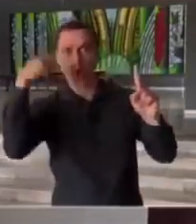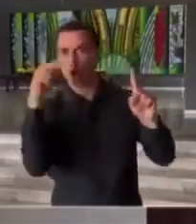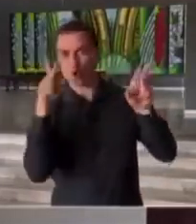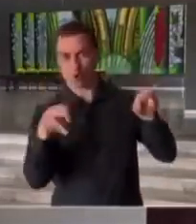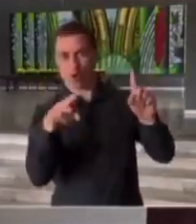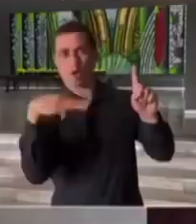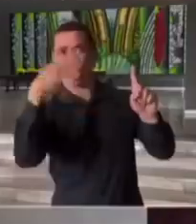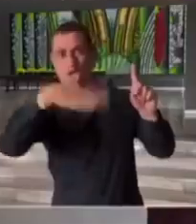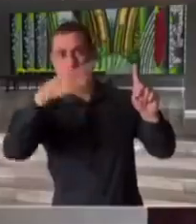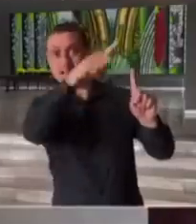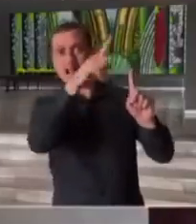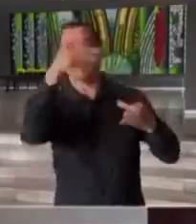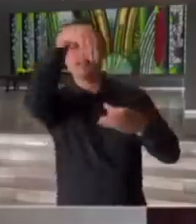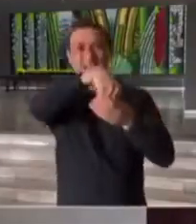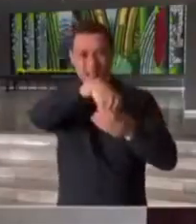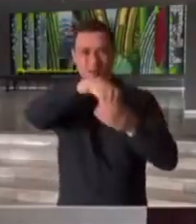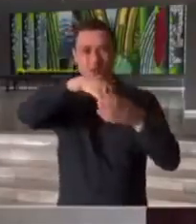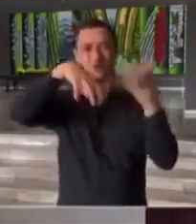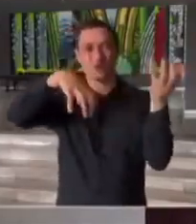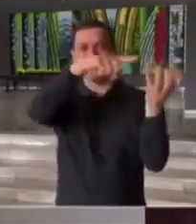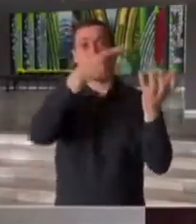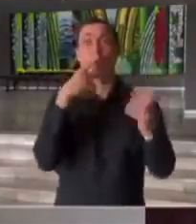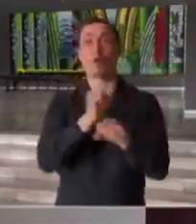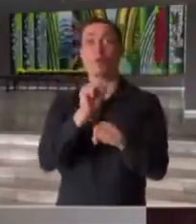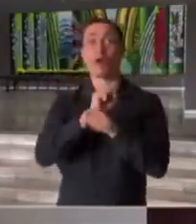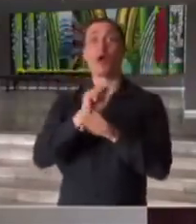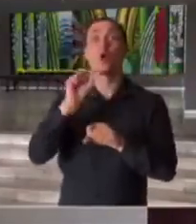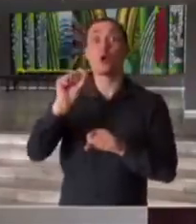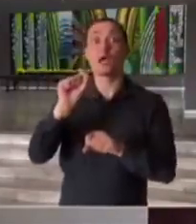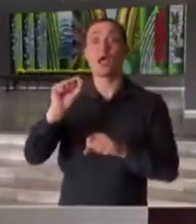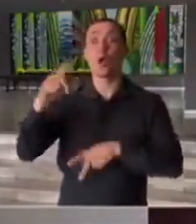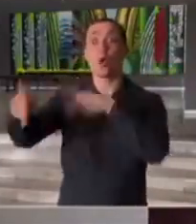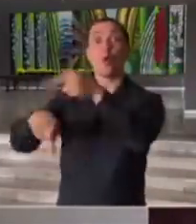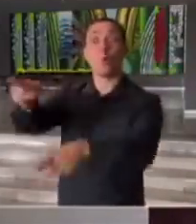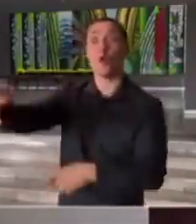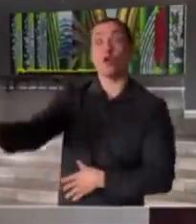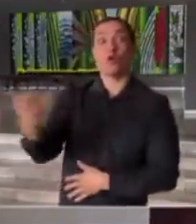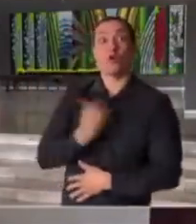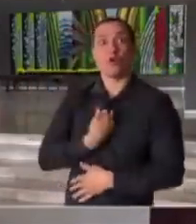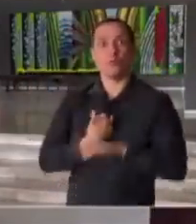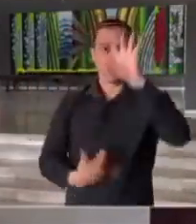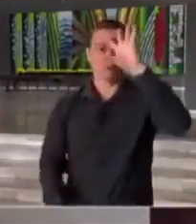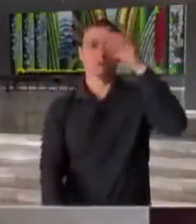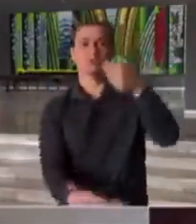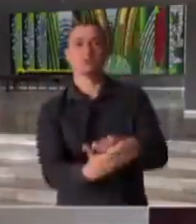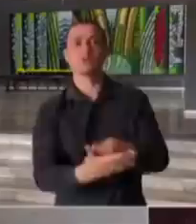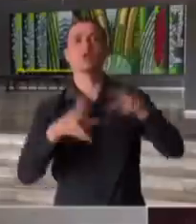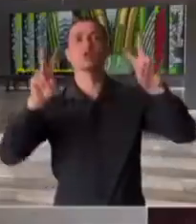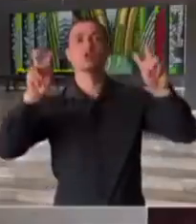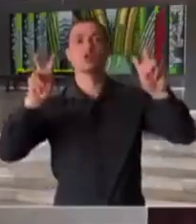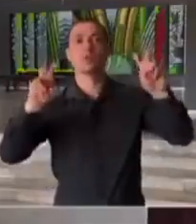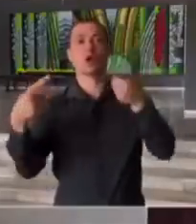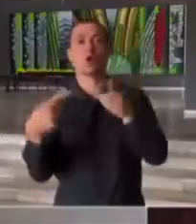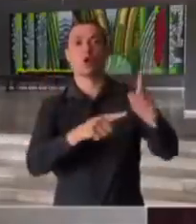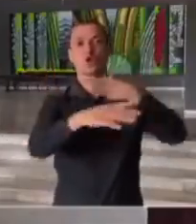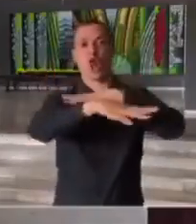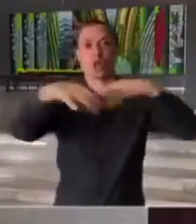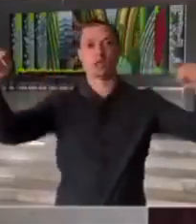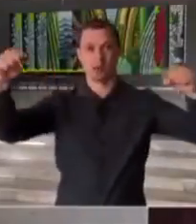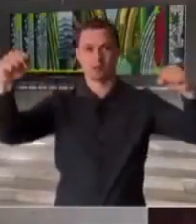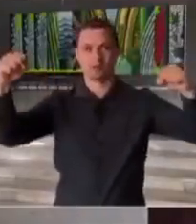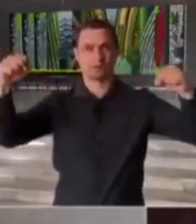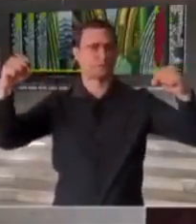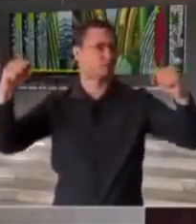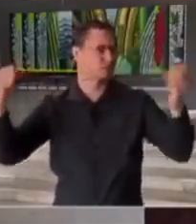como ele na sede do Palácio do Alvorada que espera uma sinalização do povo para tomar providências contra Lock Down